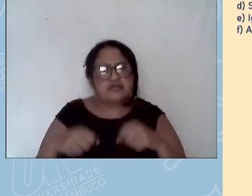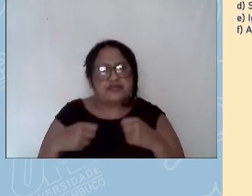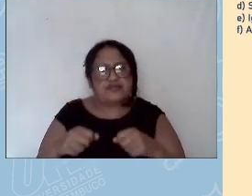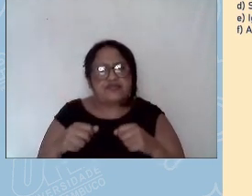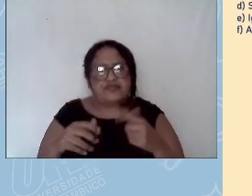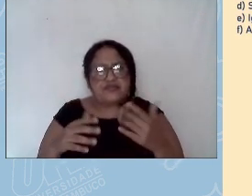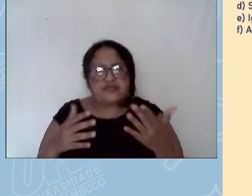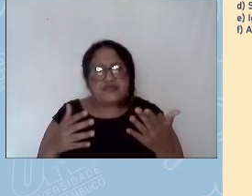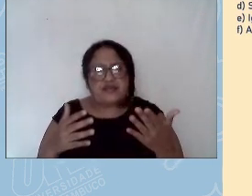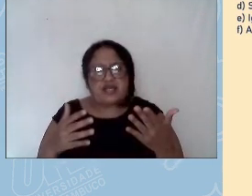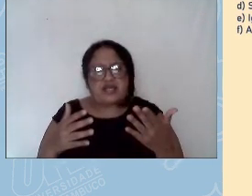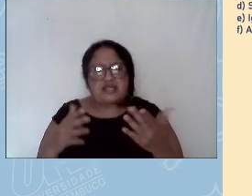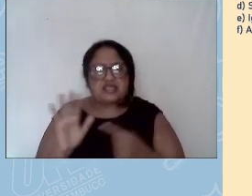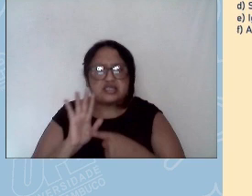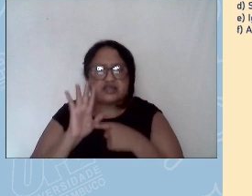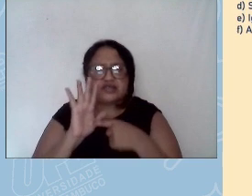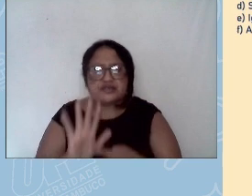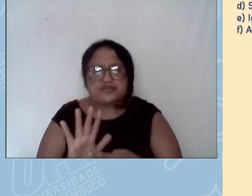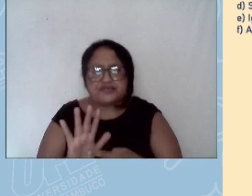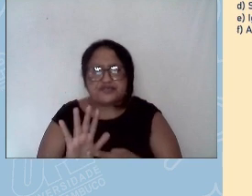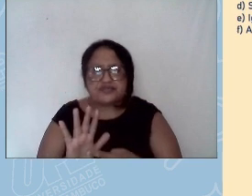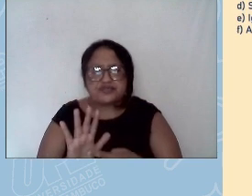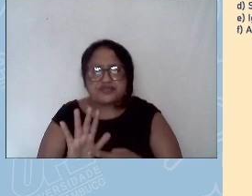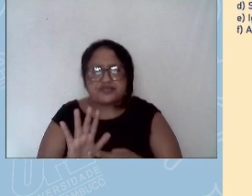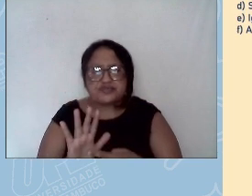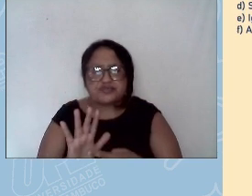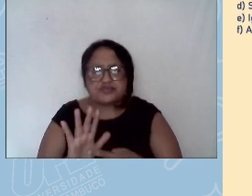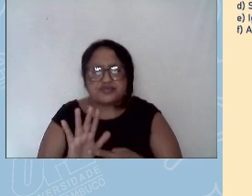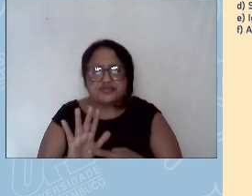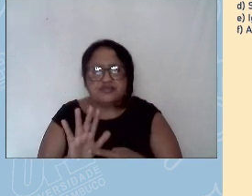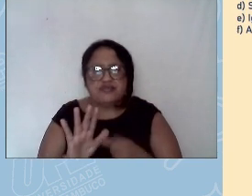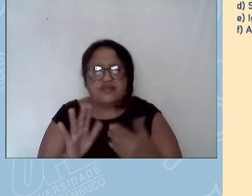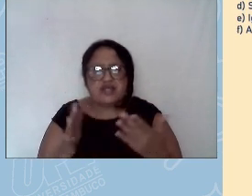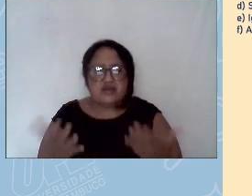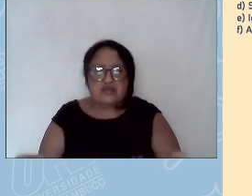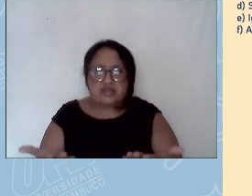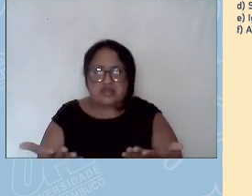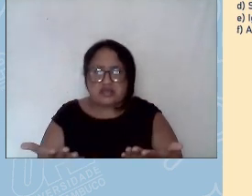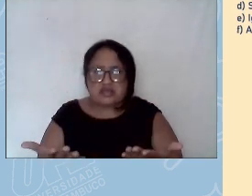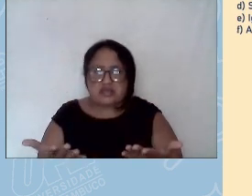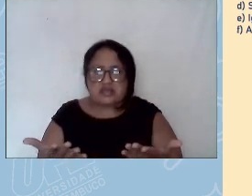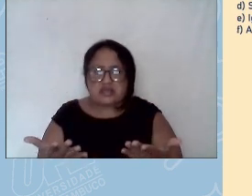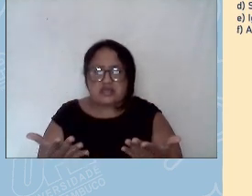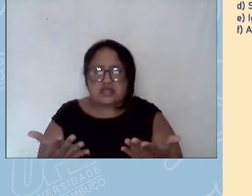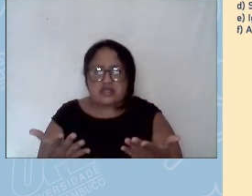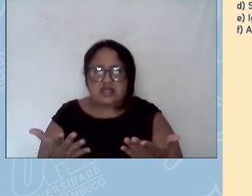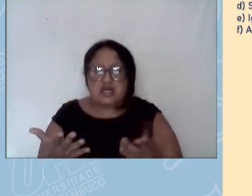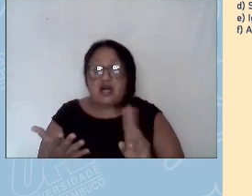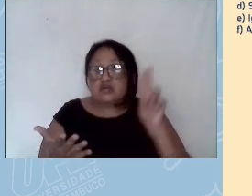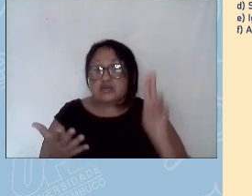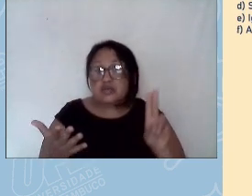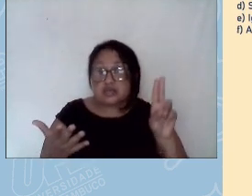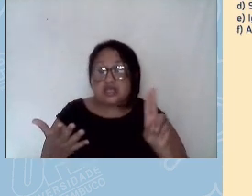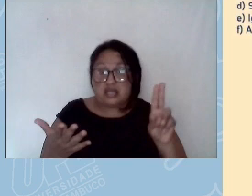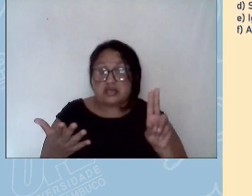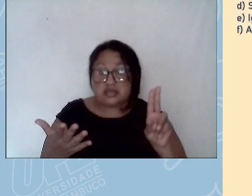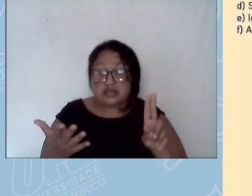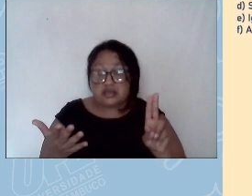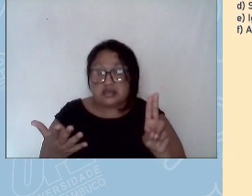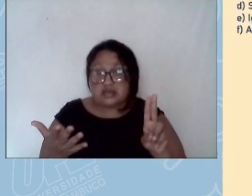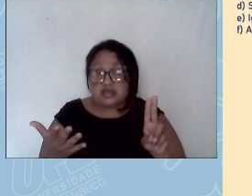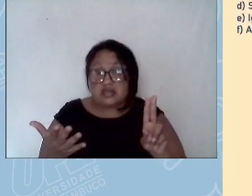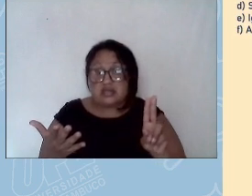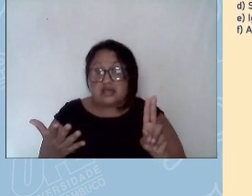sendo apresentadas no item se a gente fosse considerar a unidade metros cúbicos por hora a